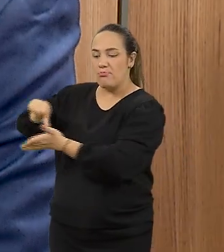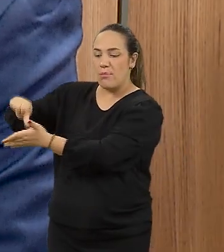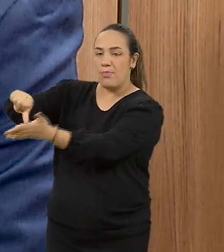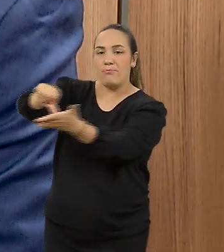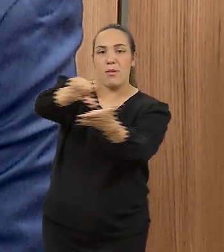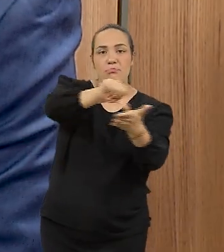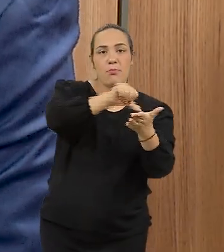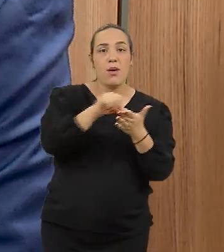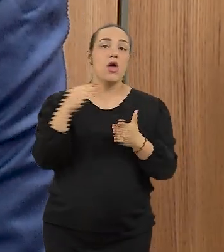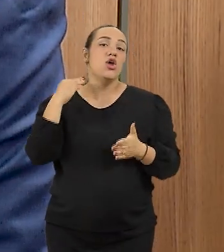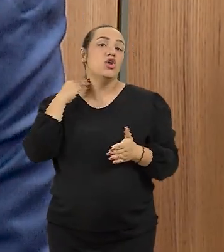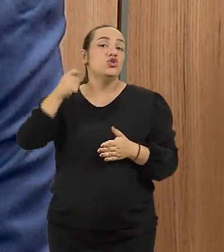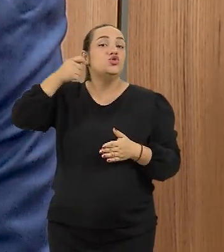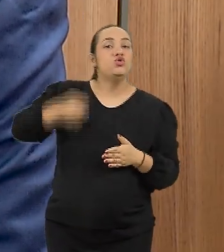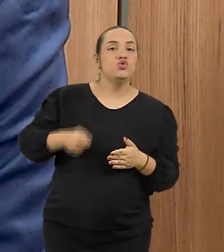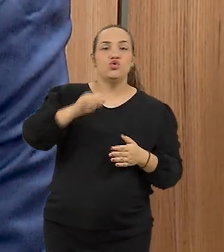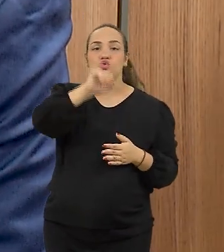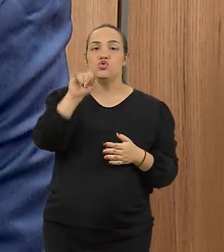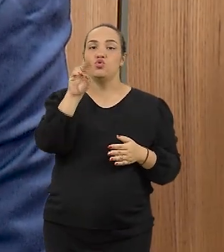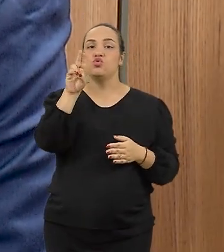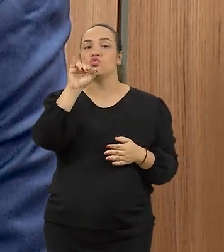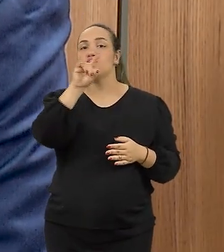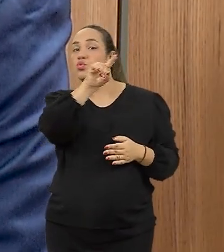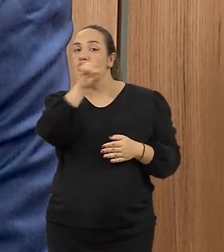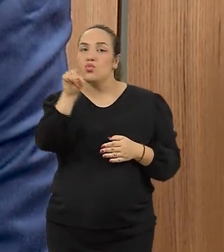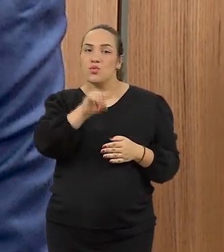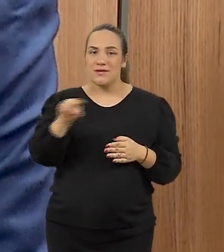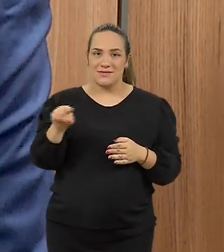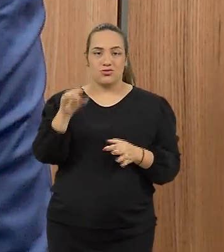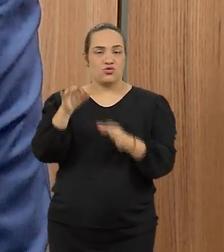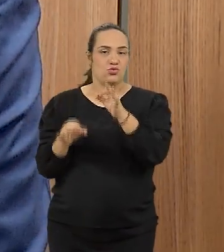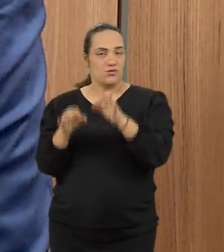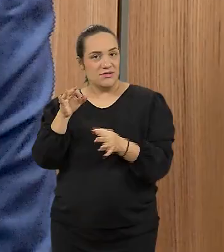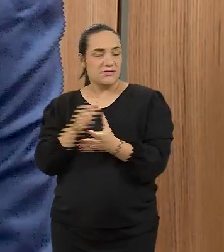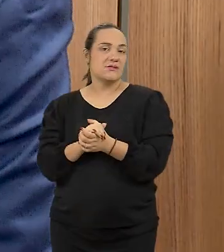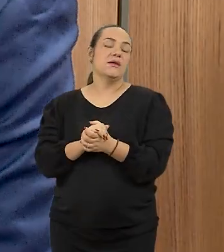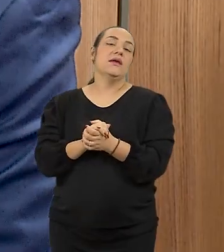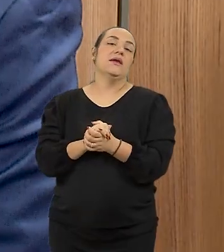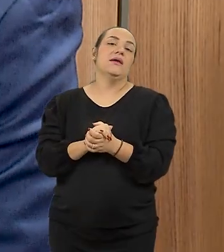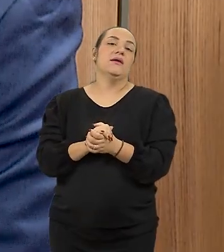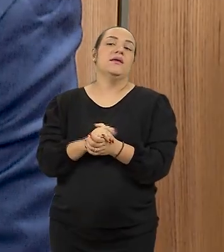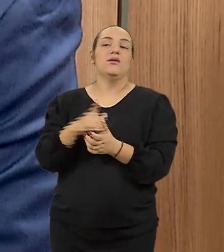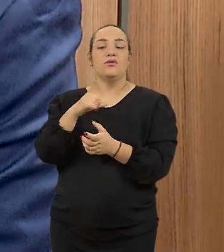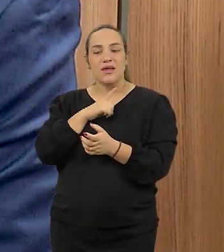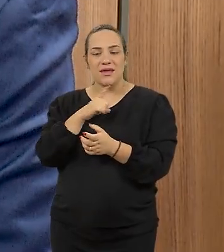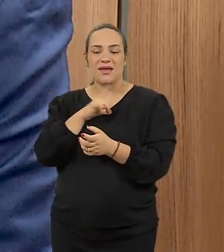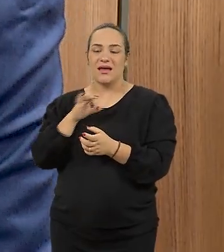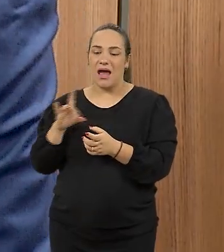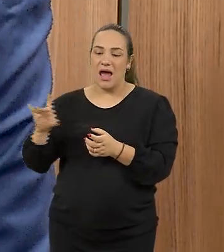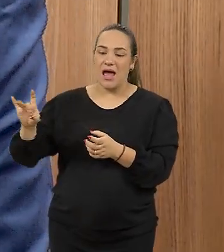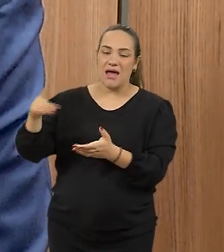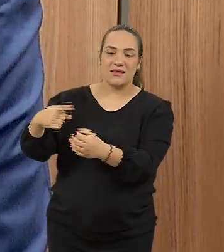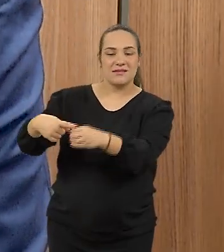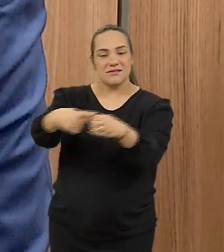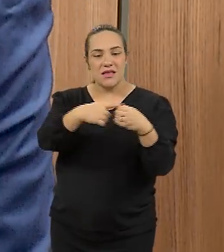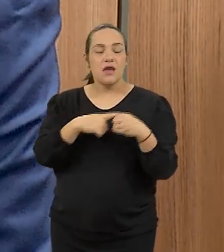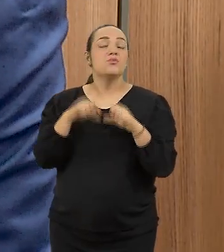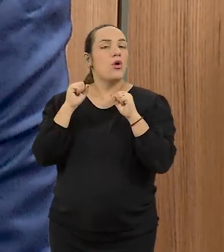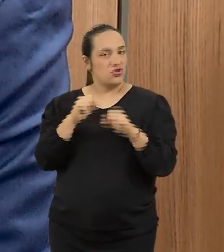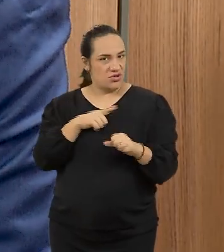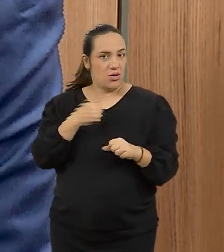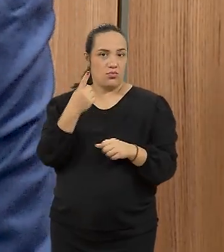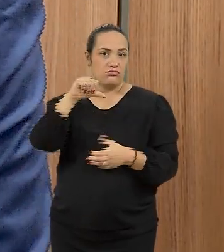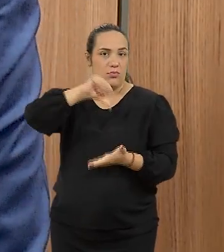grau. Então nós temos as comarcas em todas as cidades praticamente do estado, há uma comarca, aquelas que têm juiz